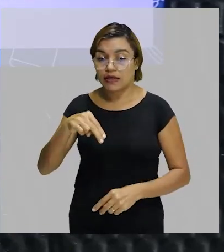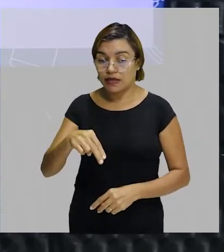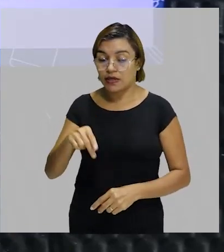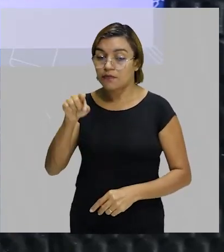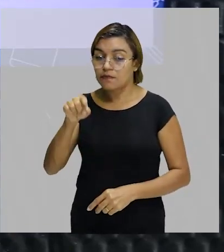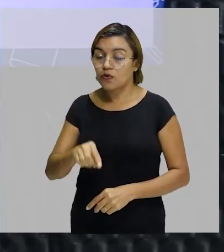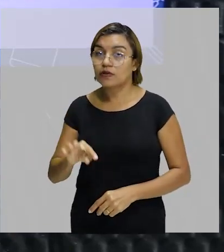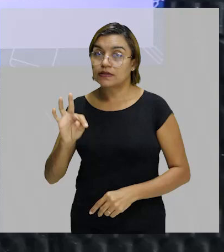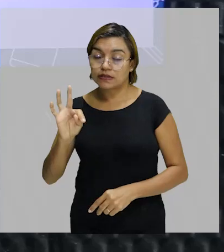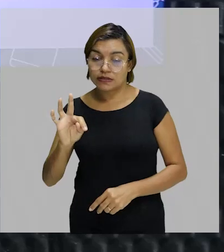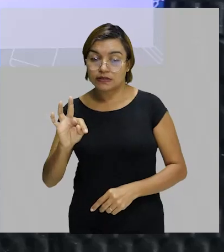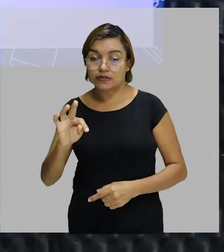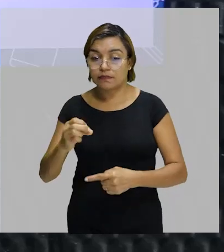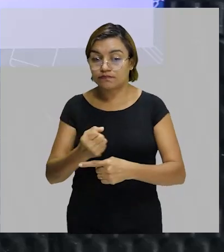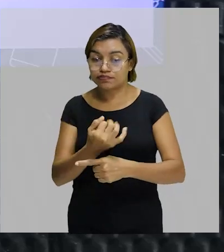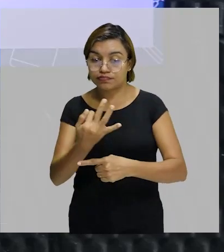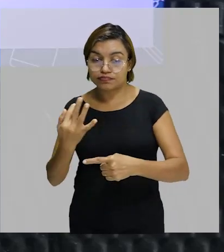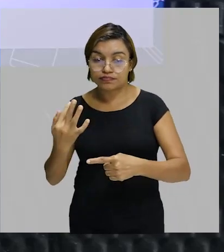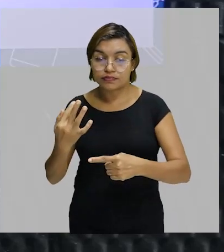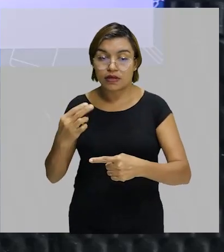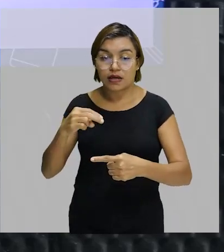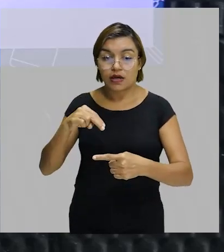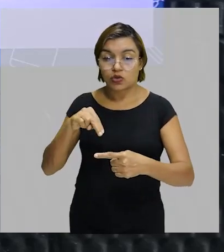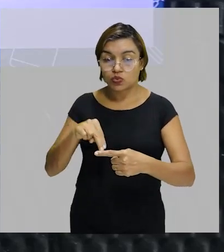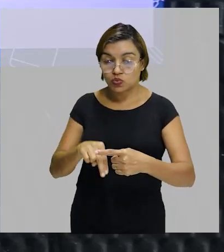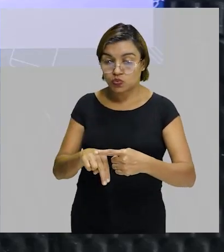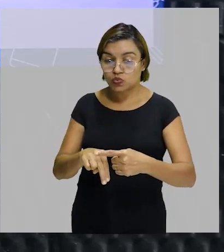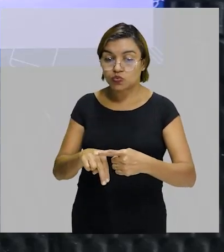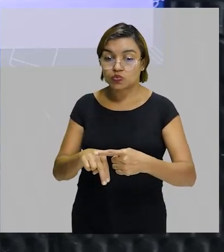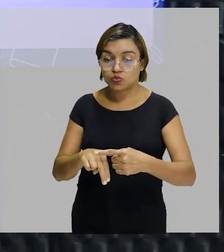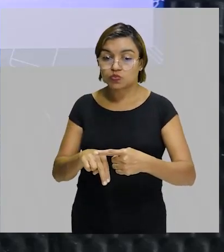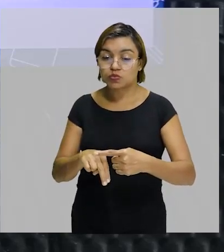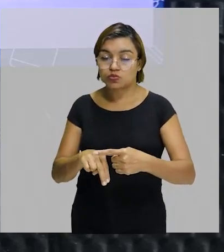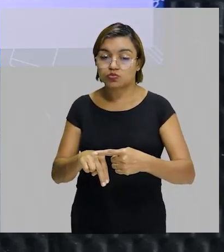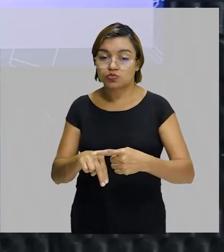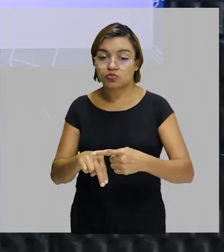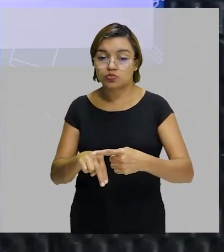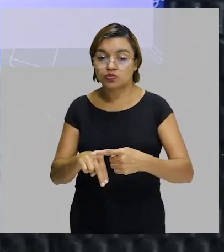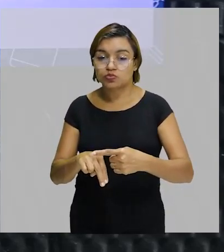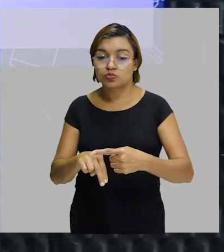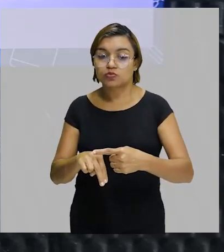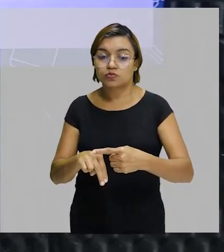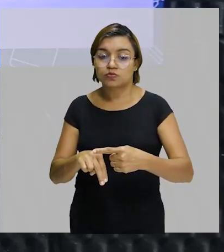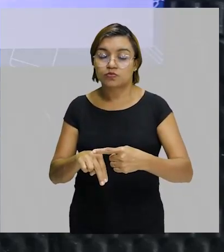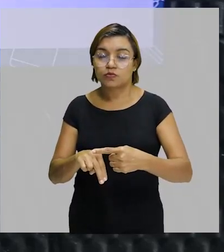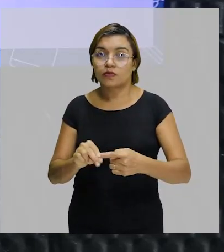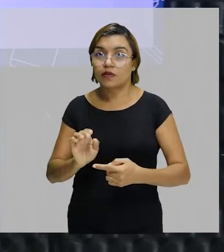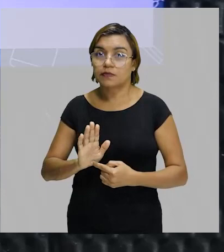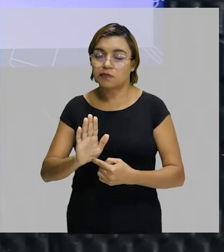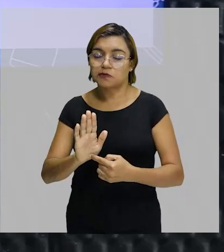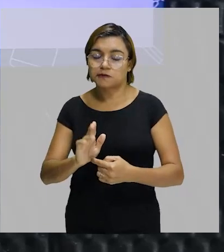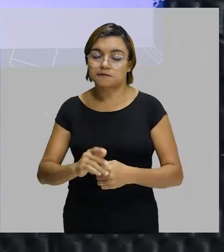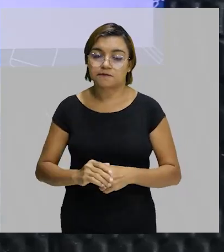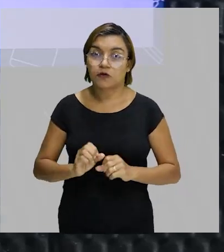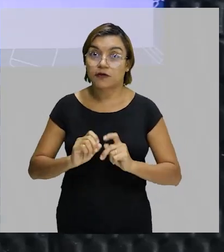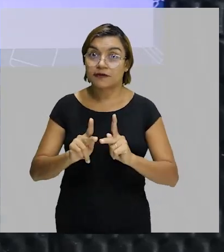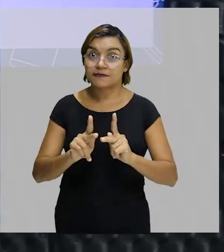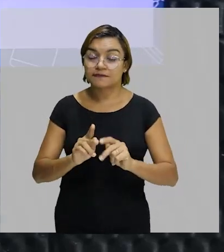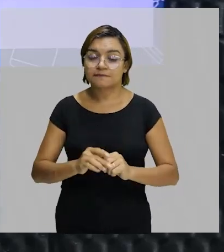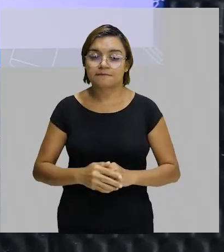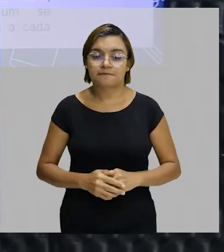Essa expressão dividido pela quantidade de átomos, né, o número inicial de átomos da amostra. Tudo bem?